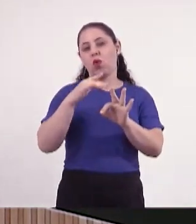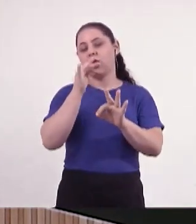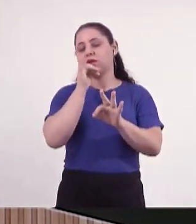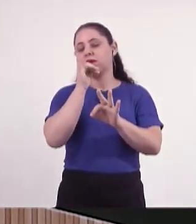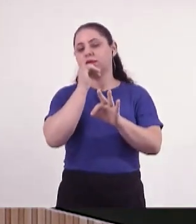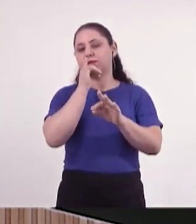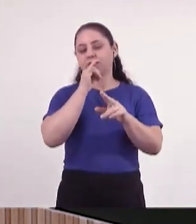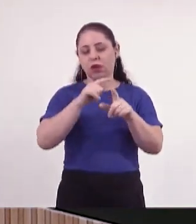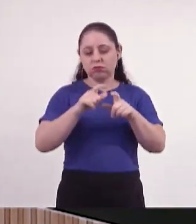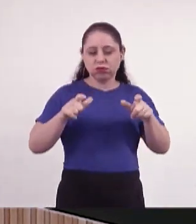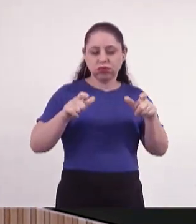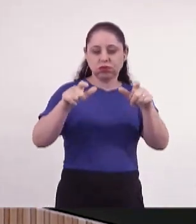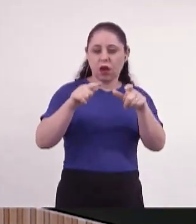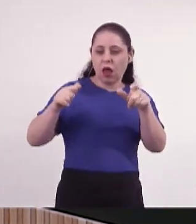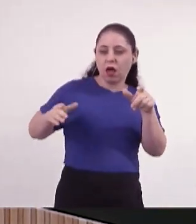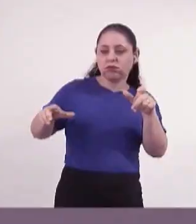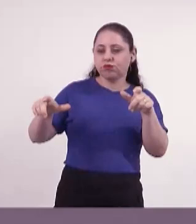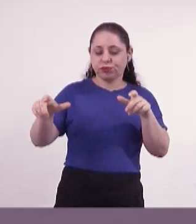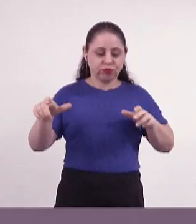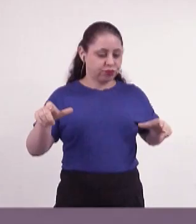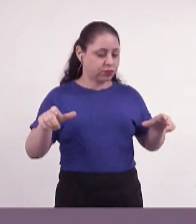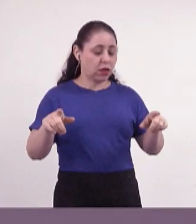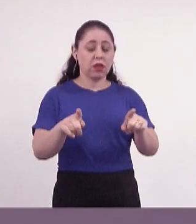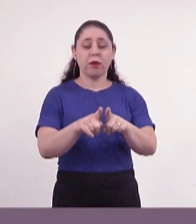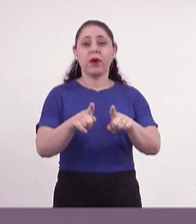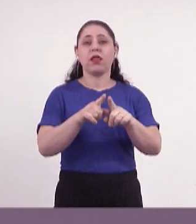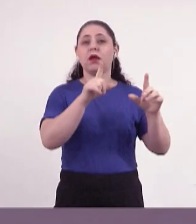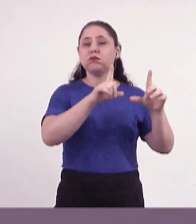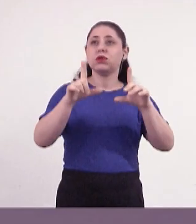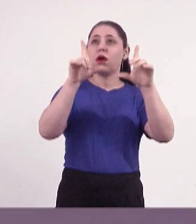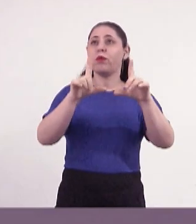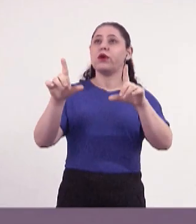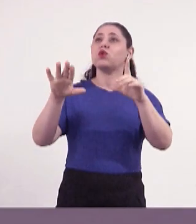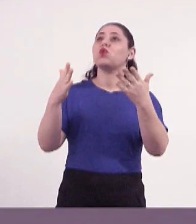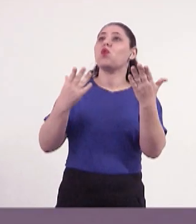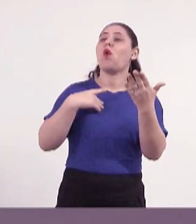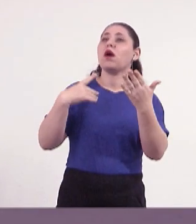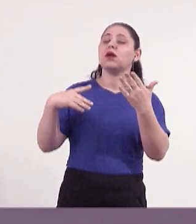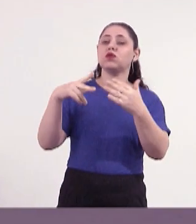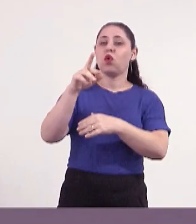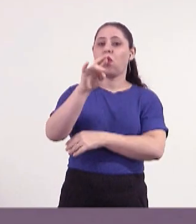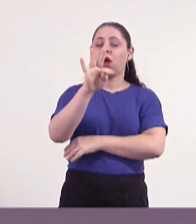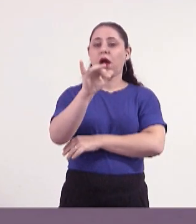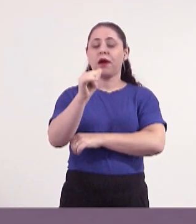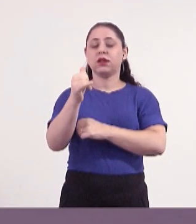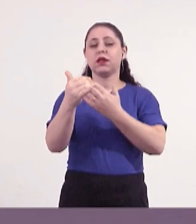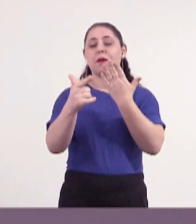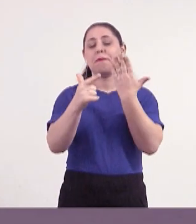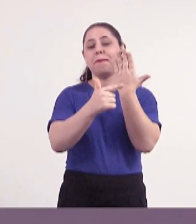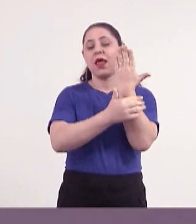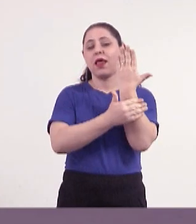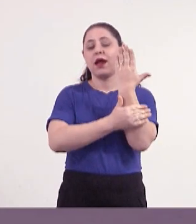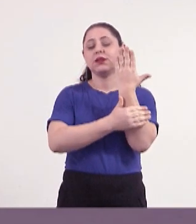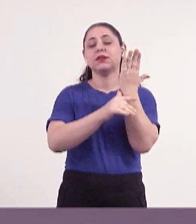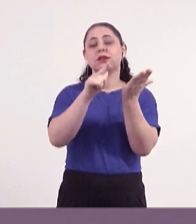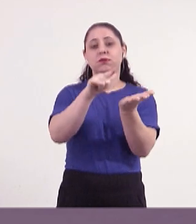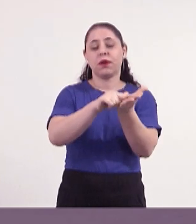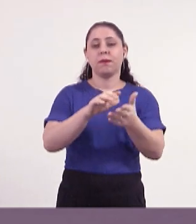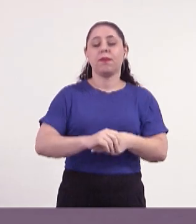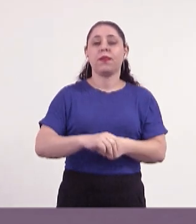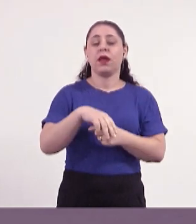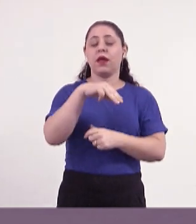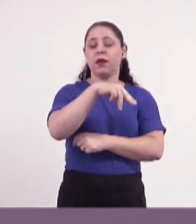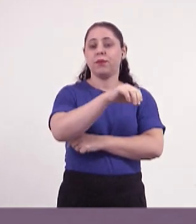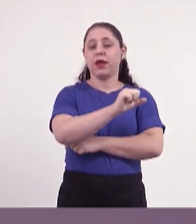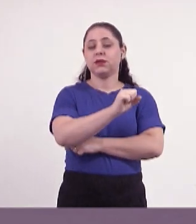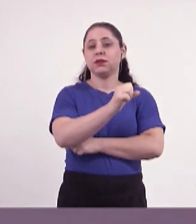marginais. A gente tem uma tela aqui com as rodovias que fazem parte aí dessa Rota da Celulose, né? A MS 040,